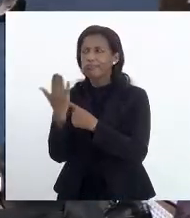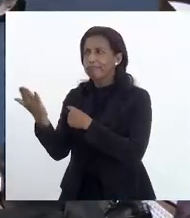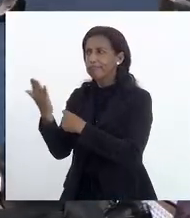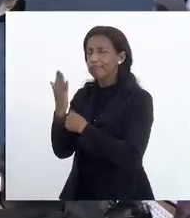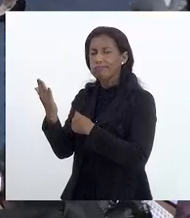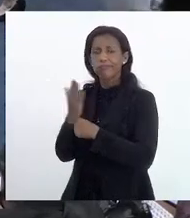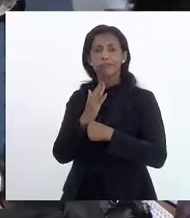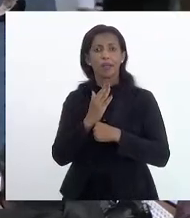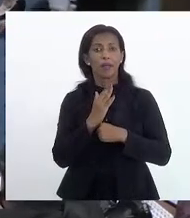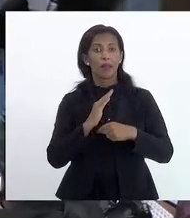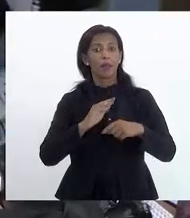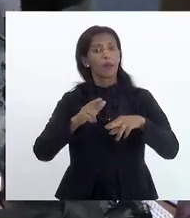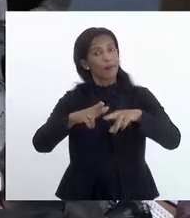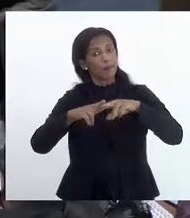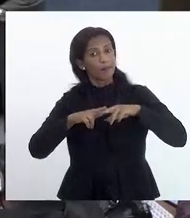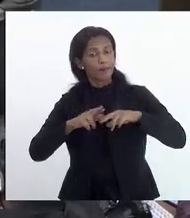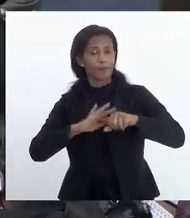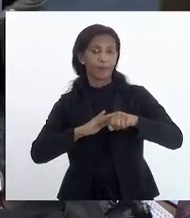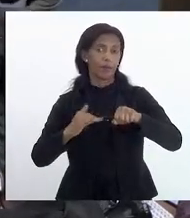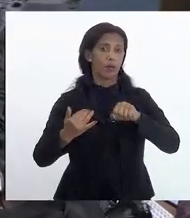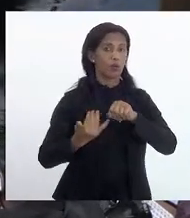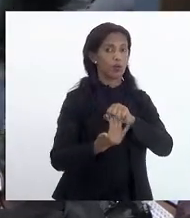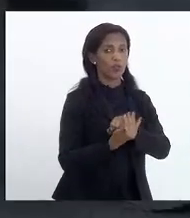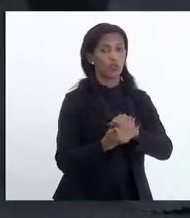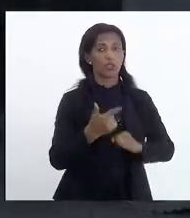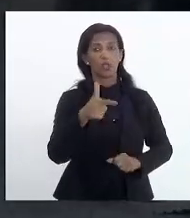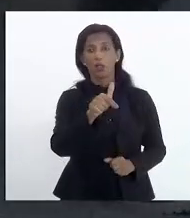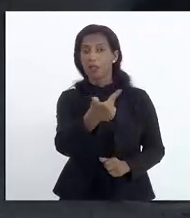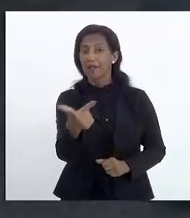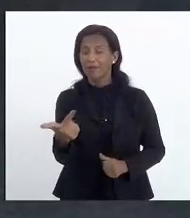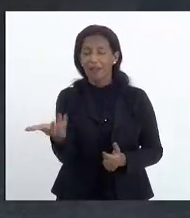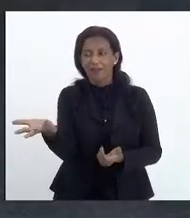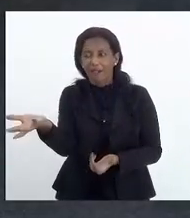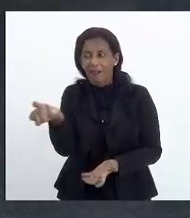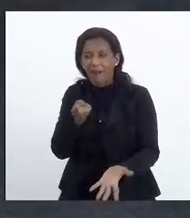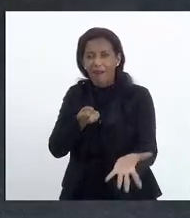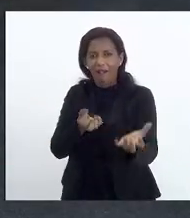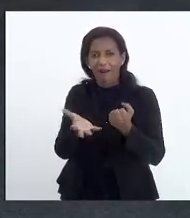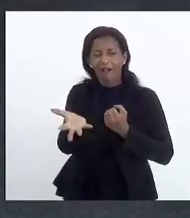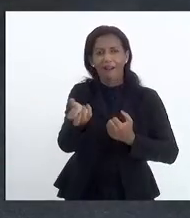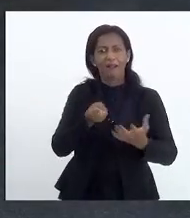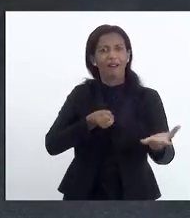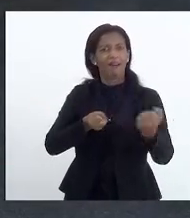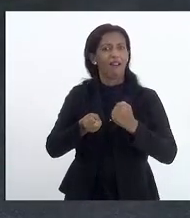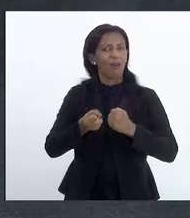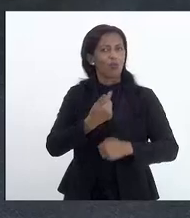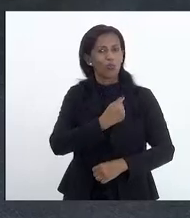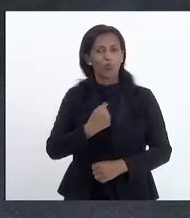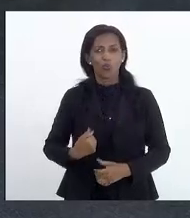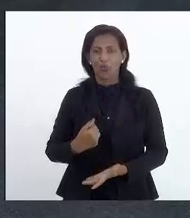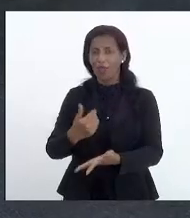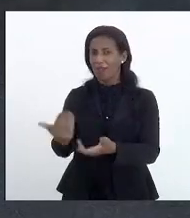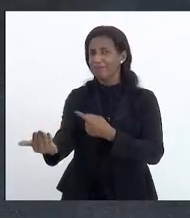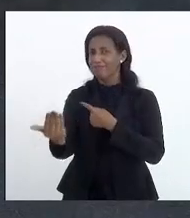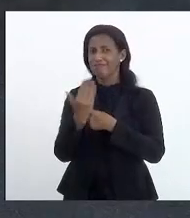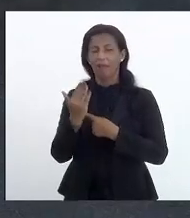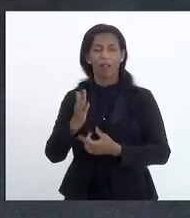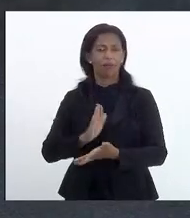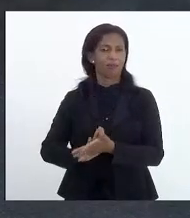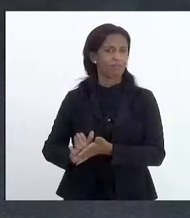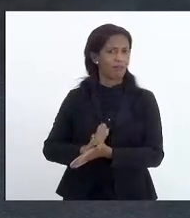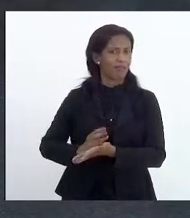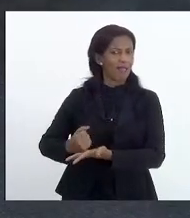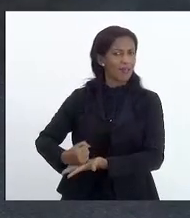as questões da Covid, uma vez que não estariam recebendo do governo do Estado esse apoio, desde que